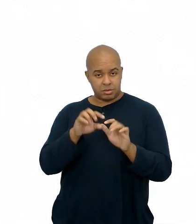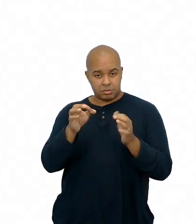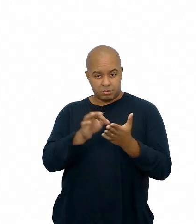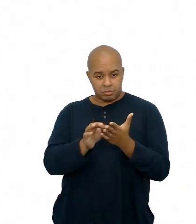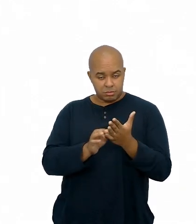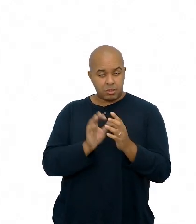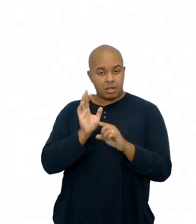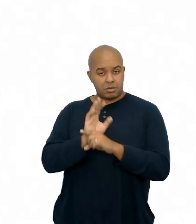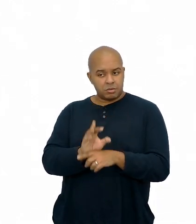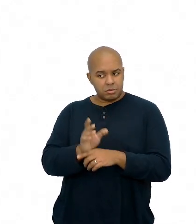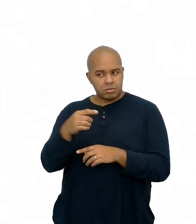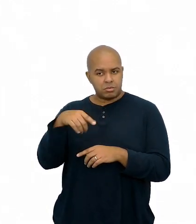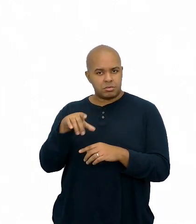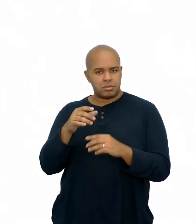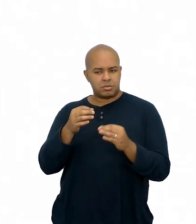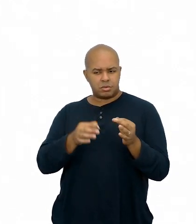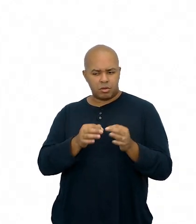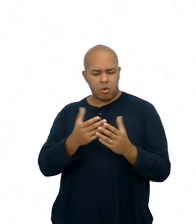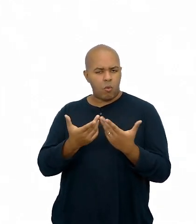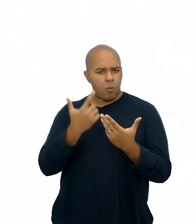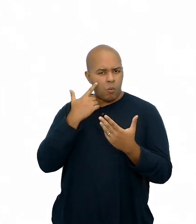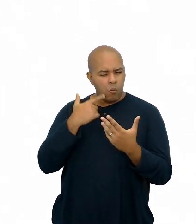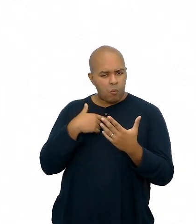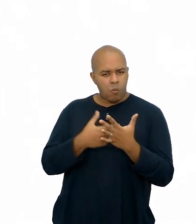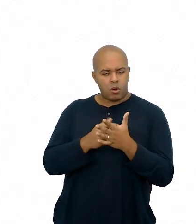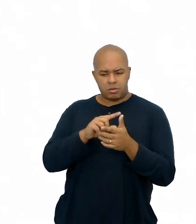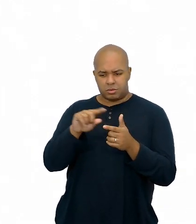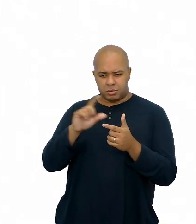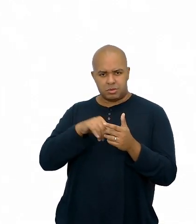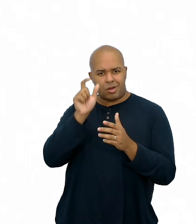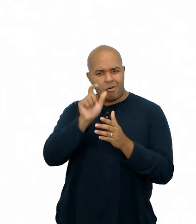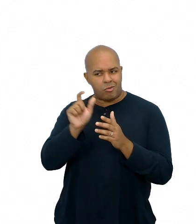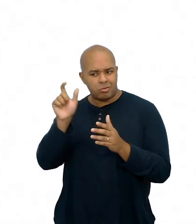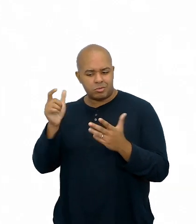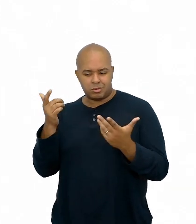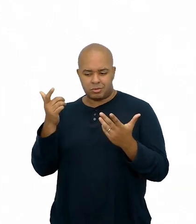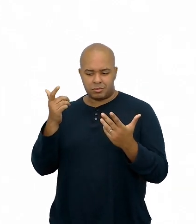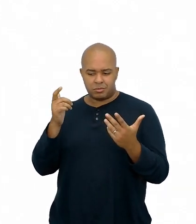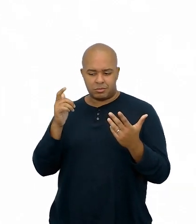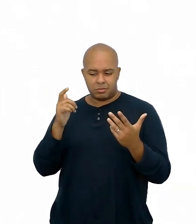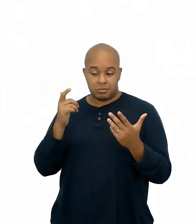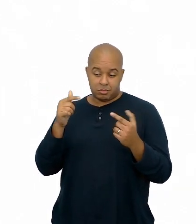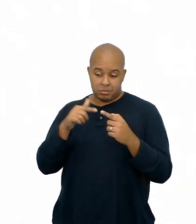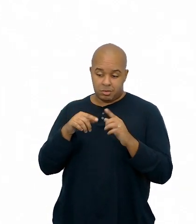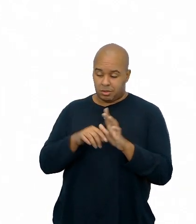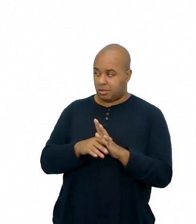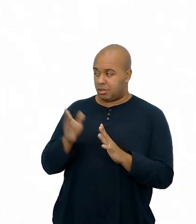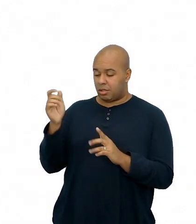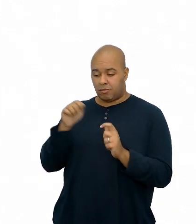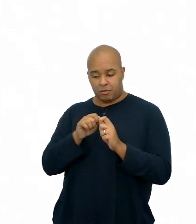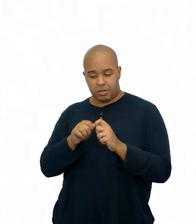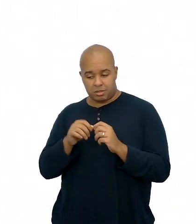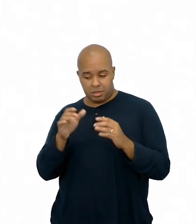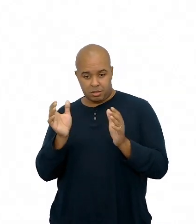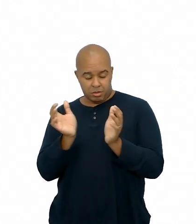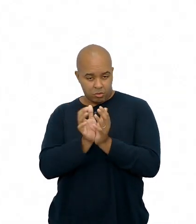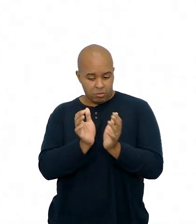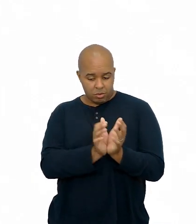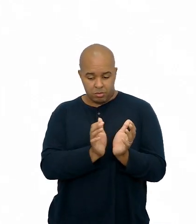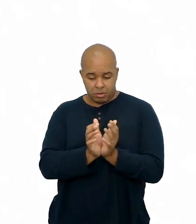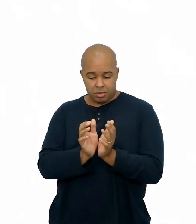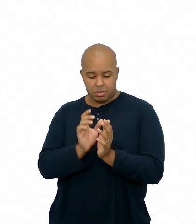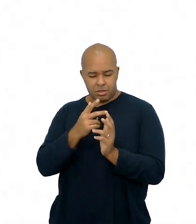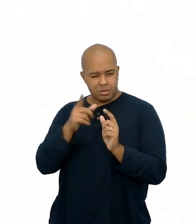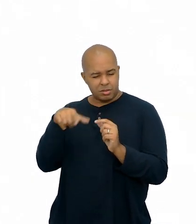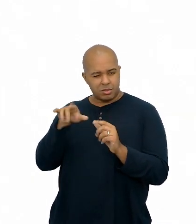moedas ajuda a gente a estimar, né, em linhas e colunas, né? No caso aqui, fazer agrupamentos, né? Isso